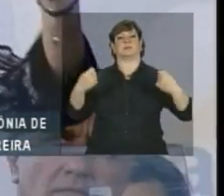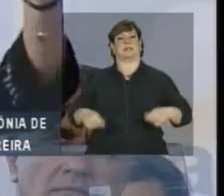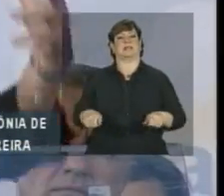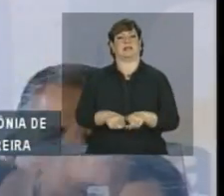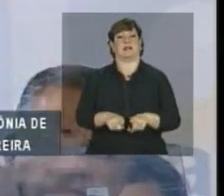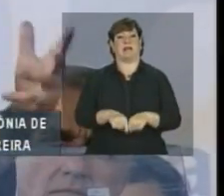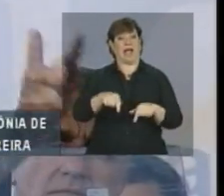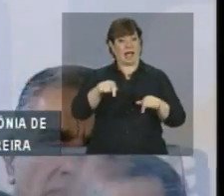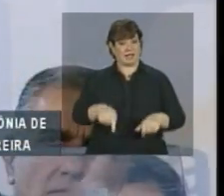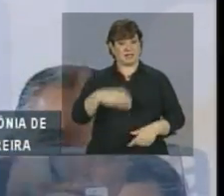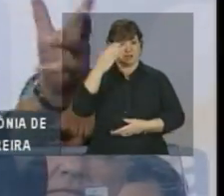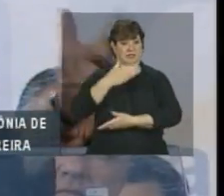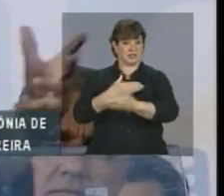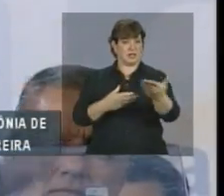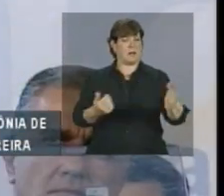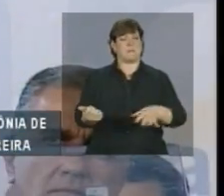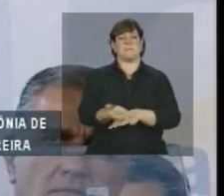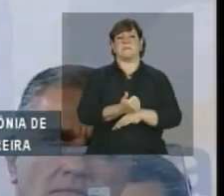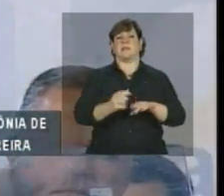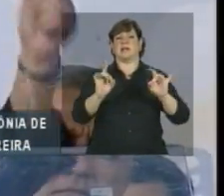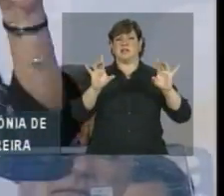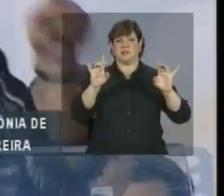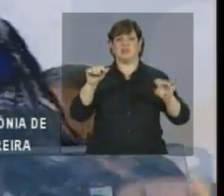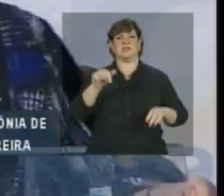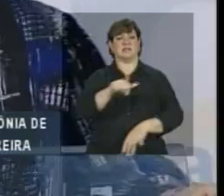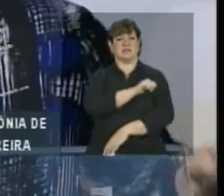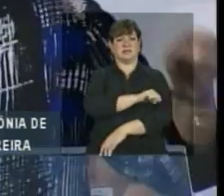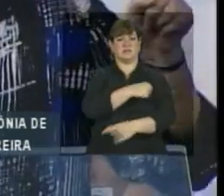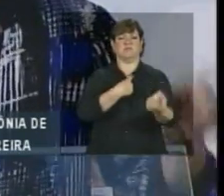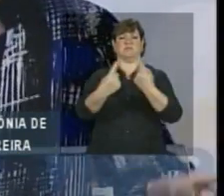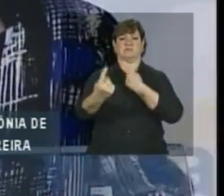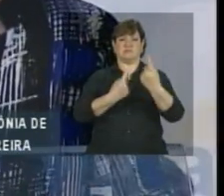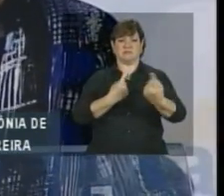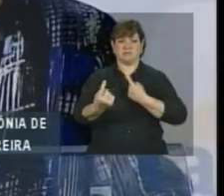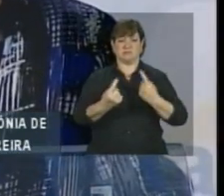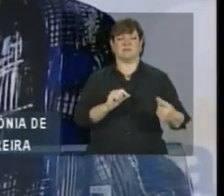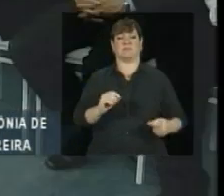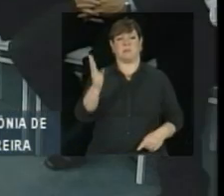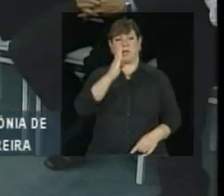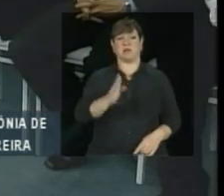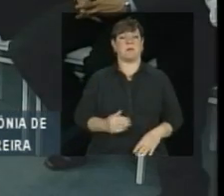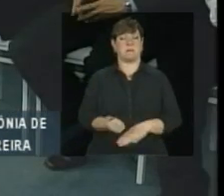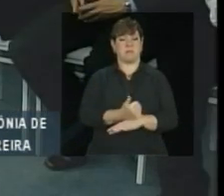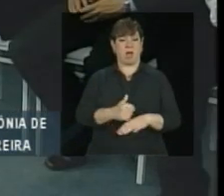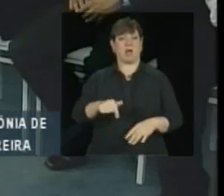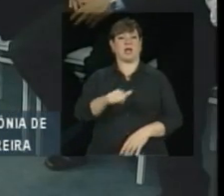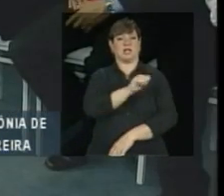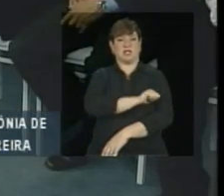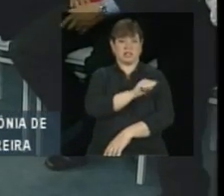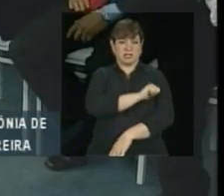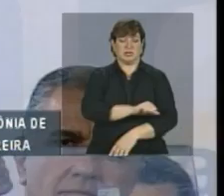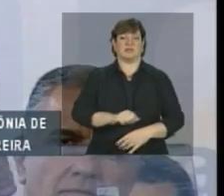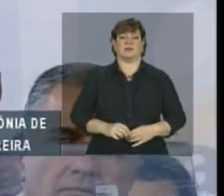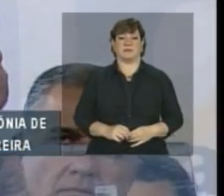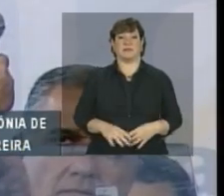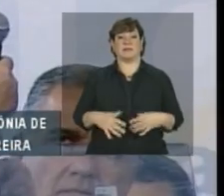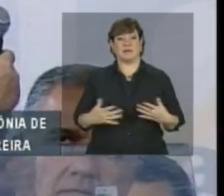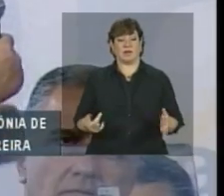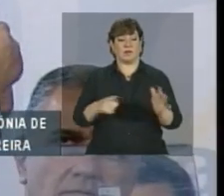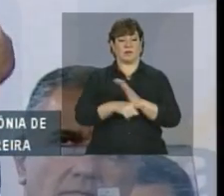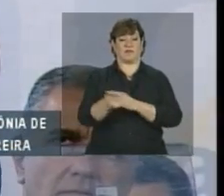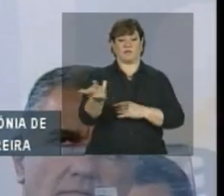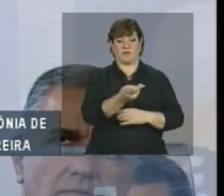das melhores práticas de transporte urbano do Brasil. Então, Sérgio, então,